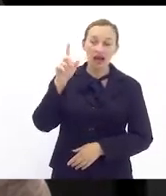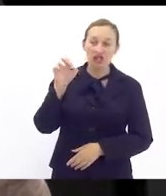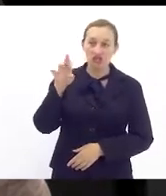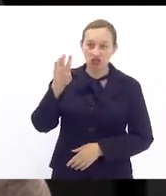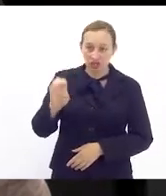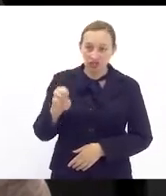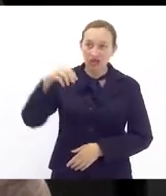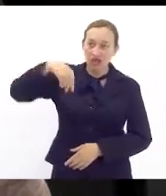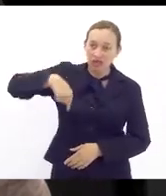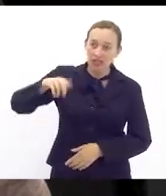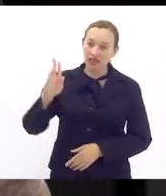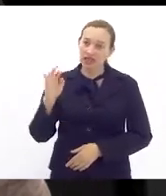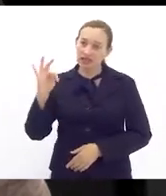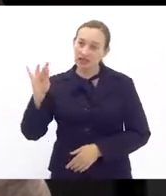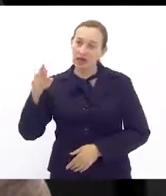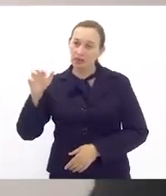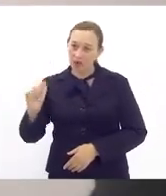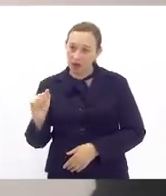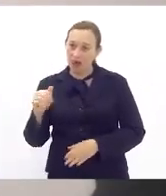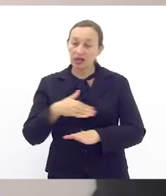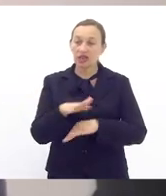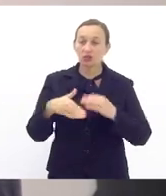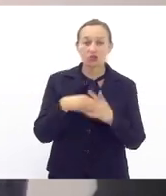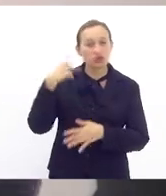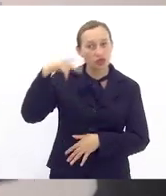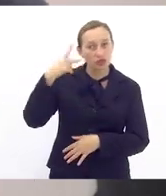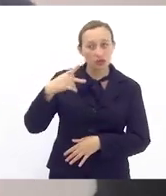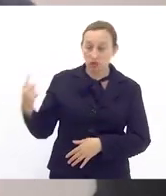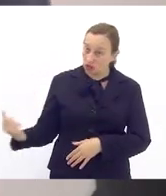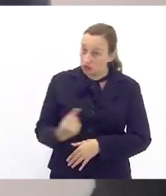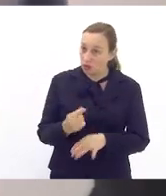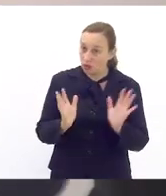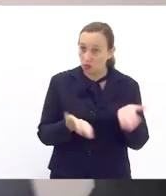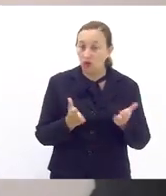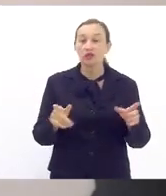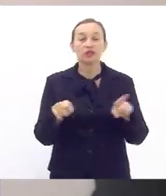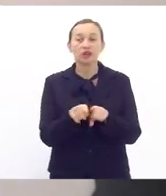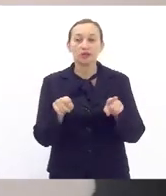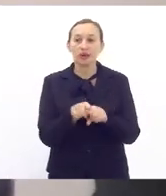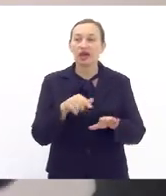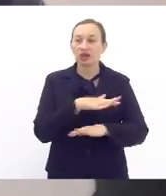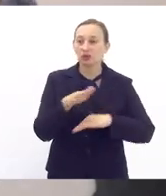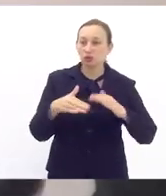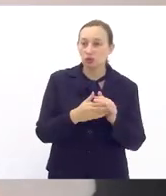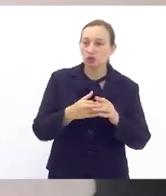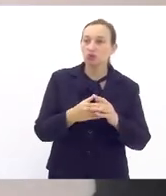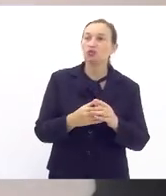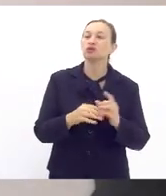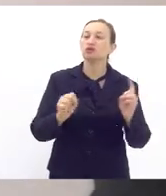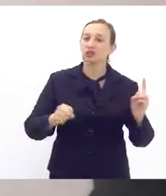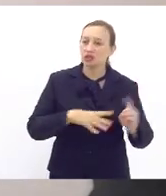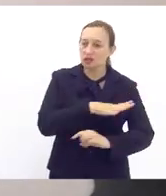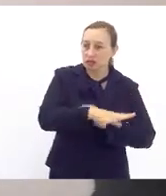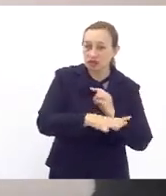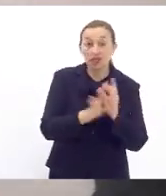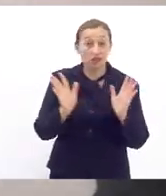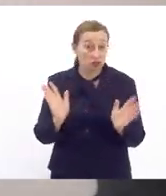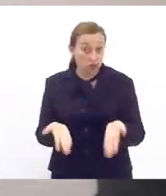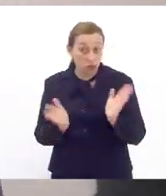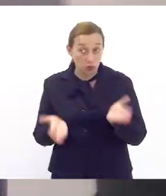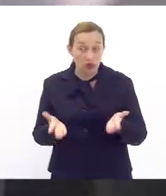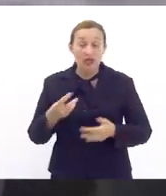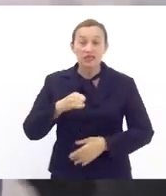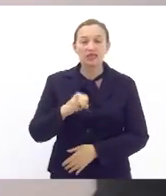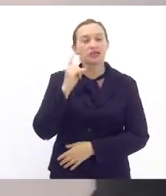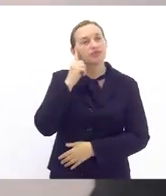Glauber de São Gonçalo cumprimenta todos os vereadores aqui presente e cumprimentar a sociedade que está participativa hoje Se nós